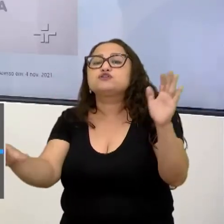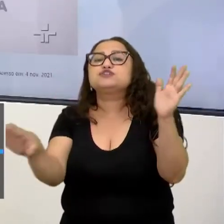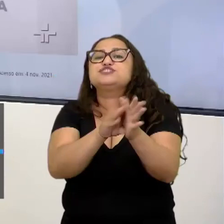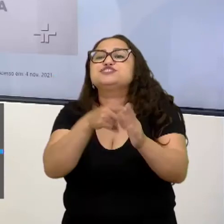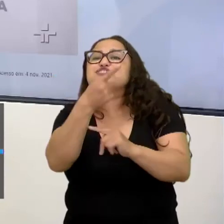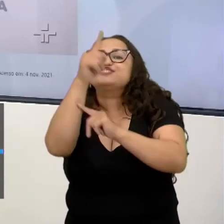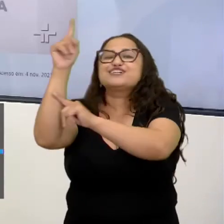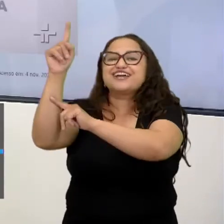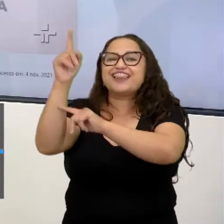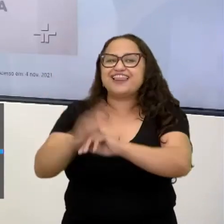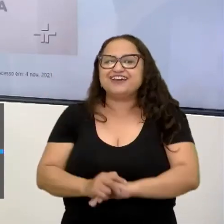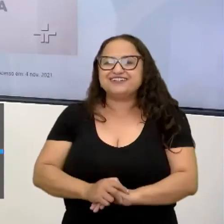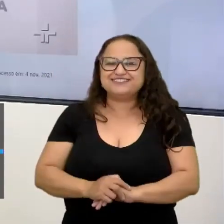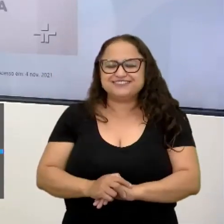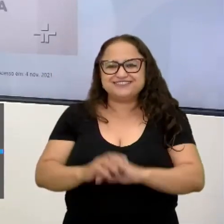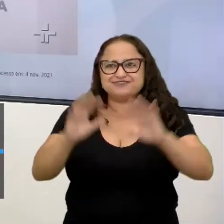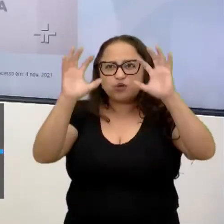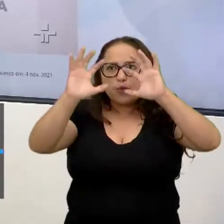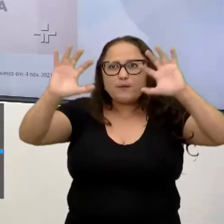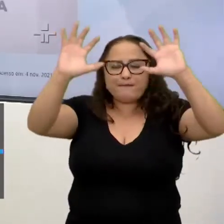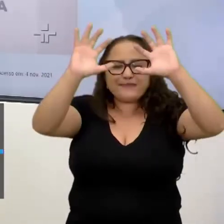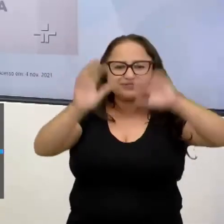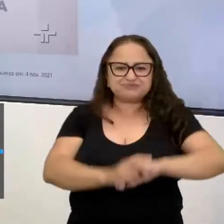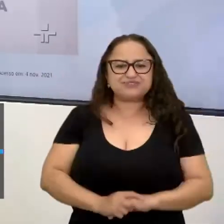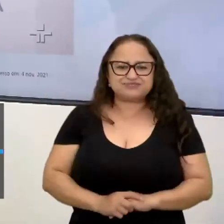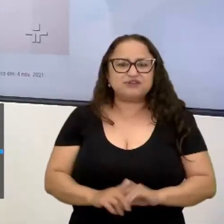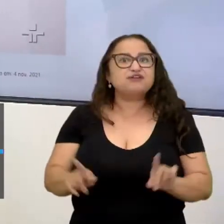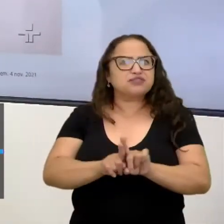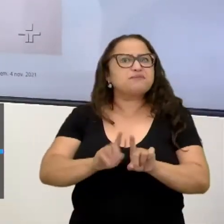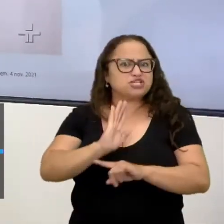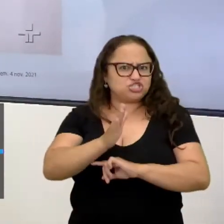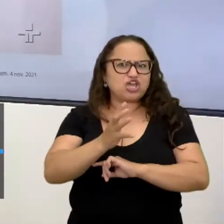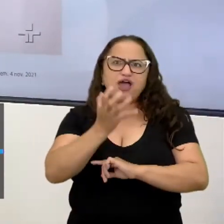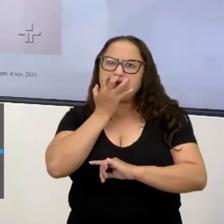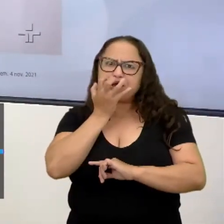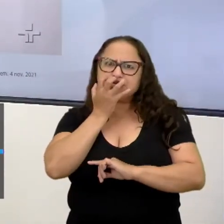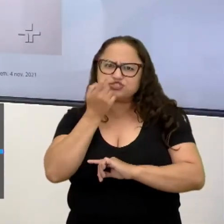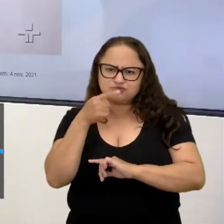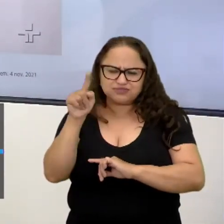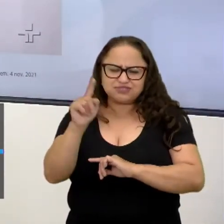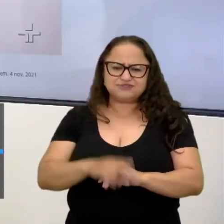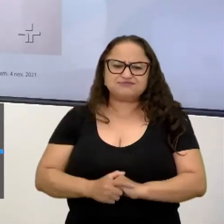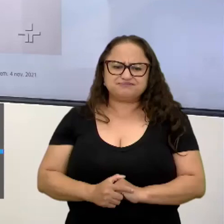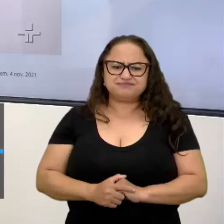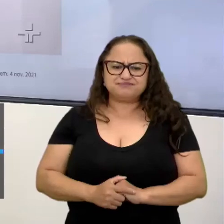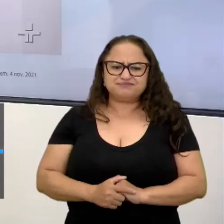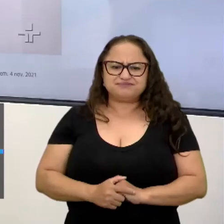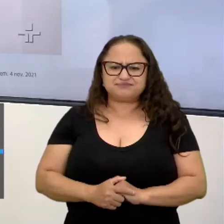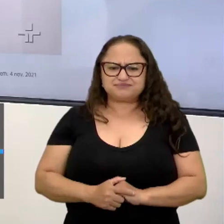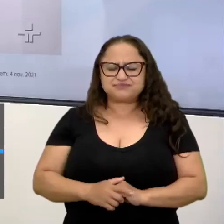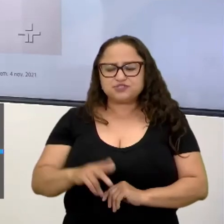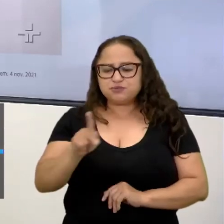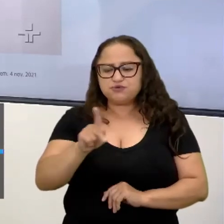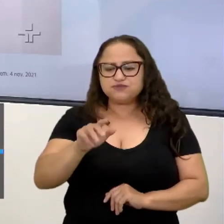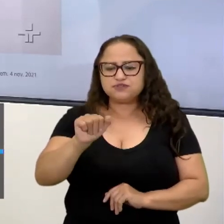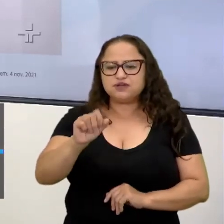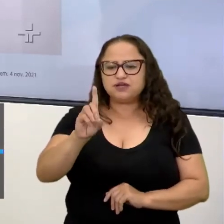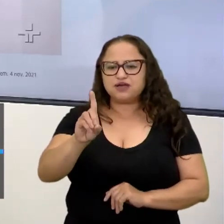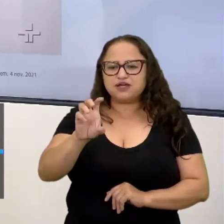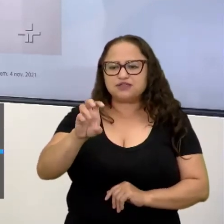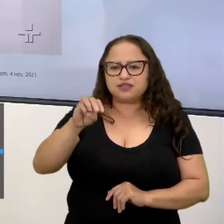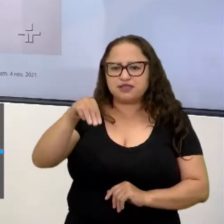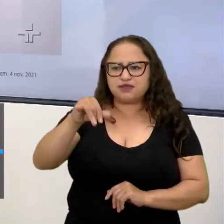cachorra, né? Uma cachorra na época, né? Eles mandaram para órbita também, né? Pra órbita, Exato. Ó, até o Pro Ademir colocou, né, que foi